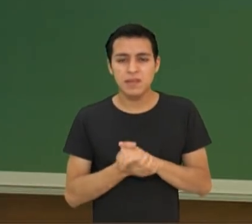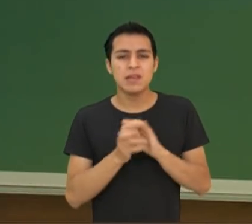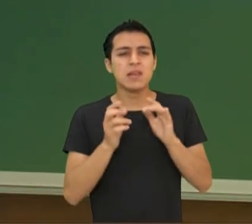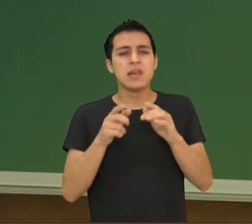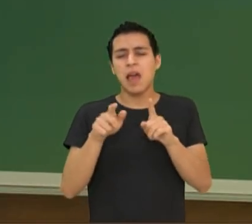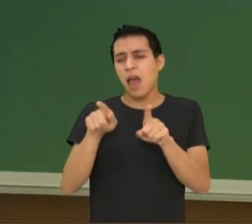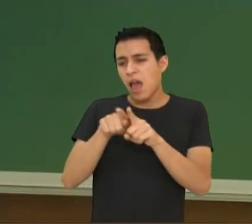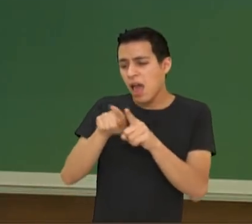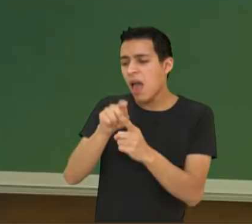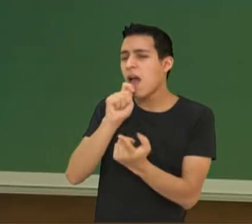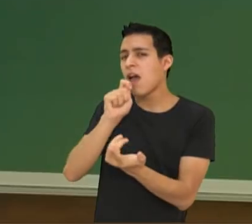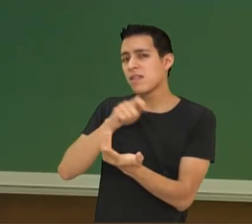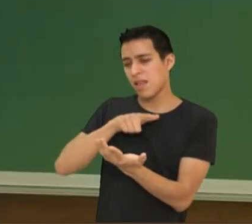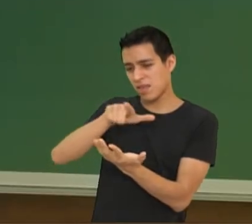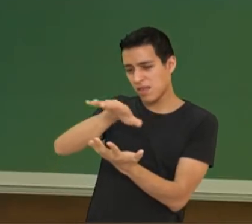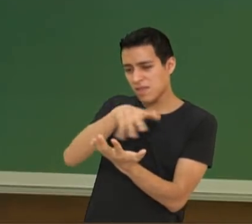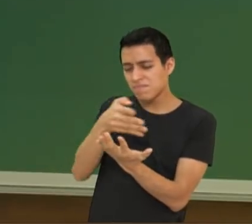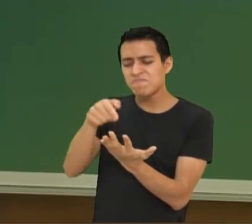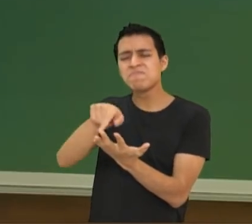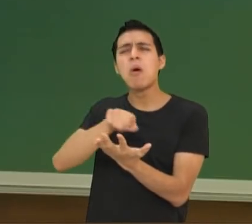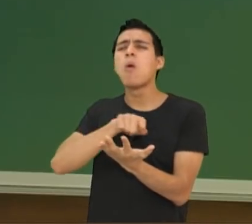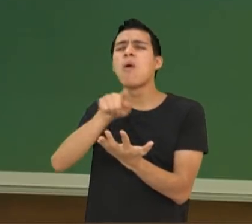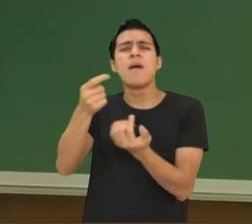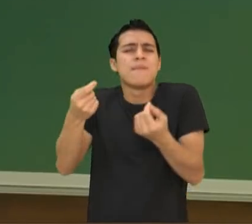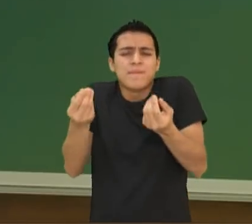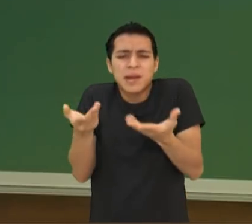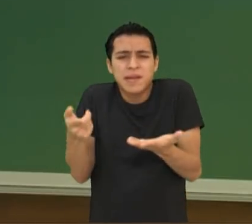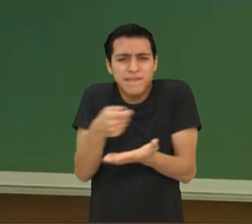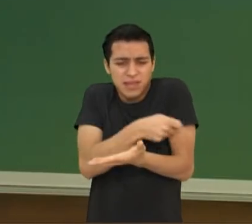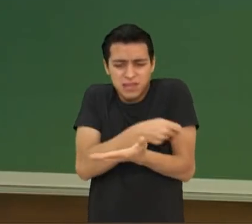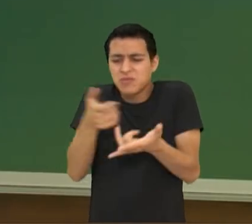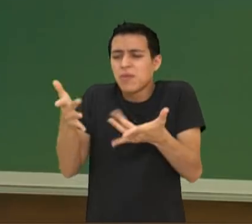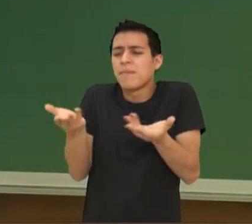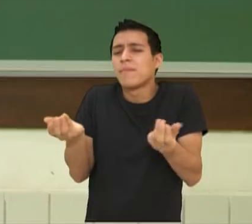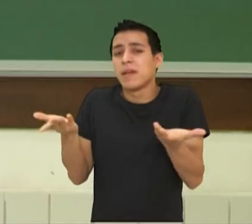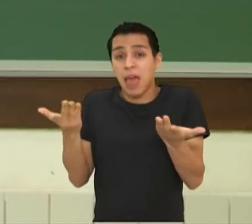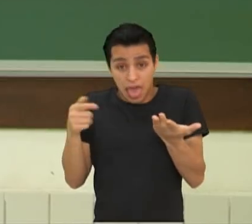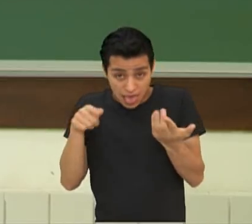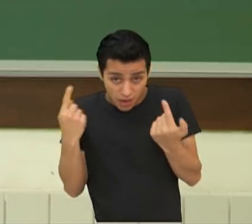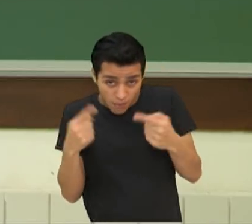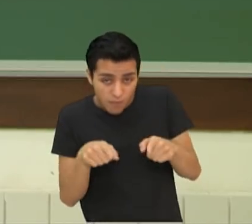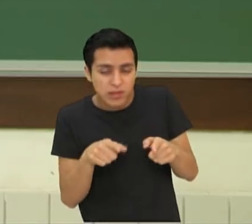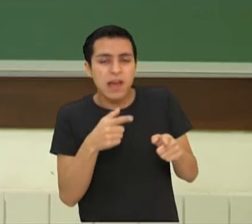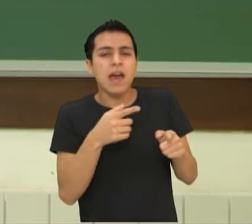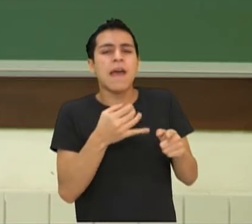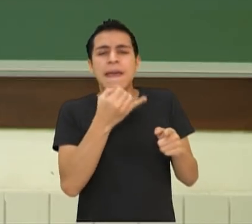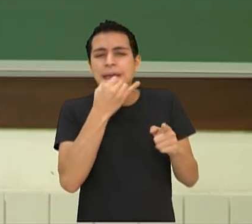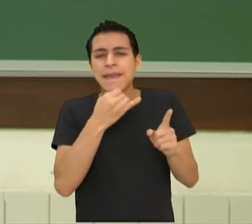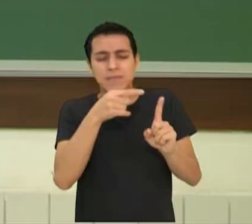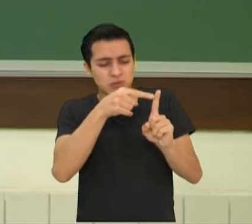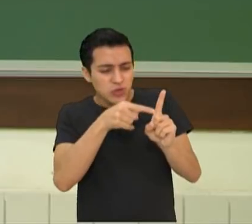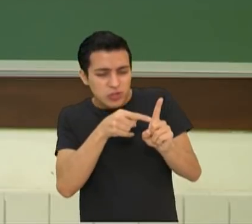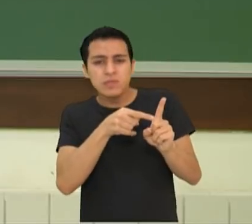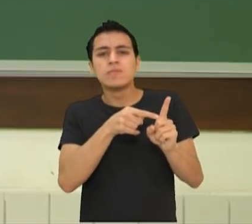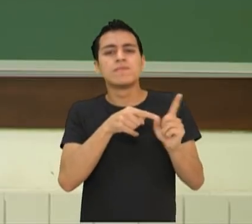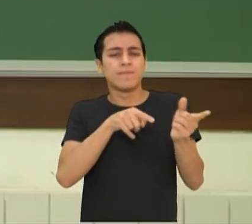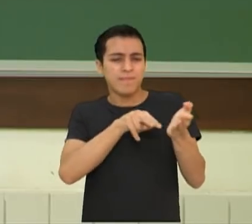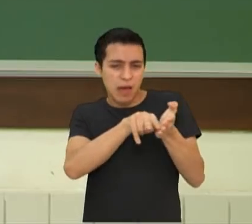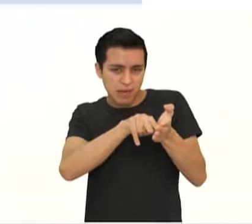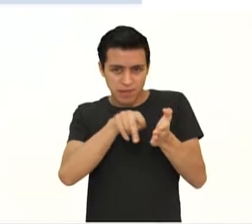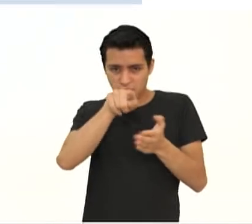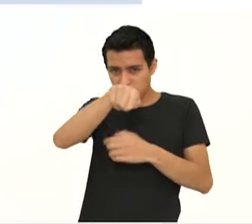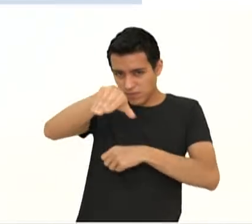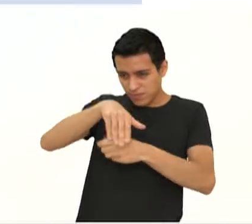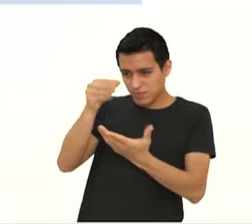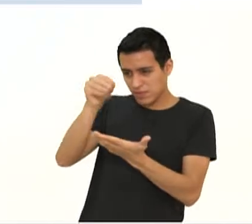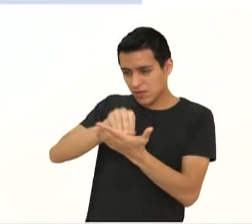na tua carteirinha algumas vacinas, que são justamente aquelas contra bactérias. E vocês colocaram na sua listinha lá